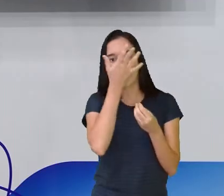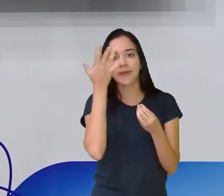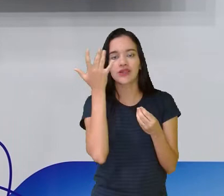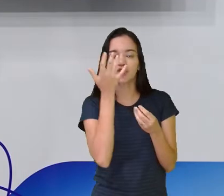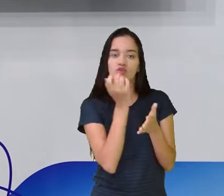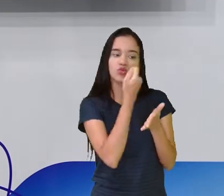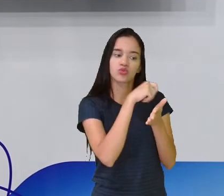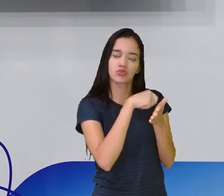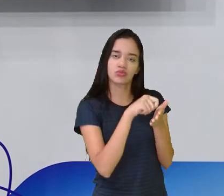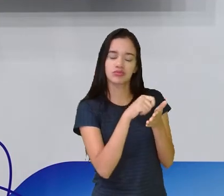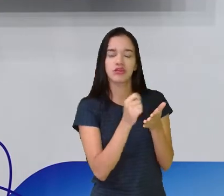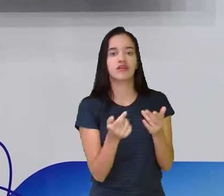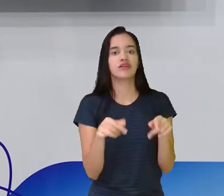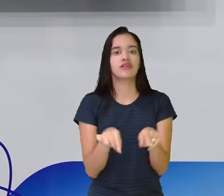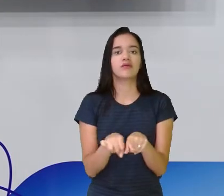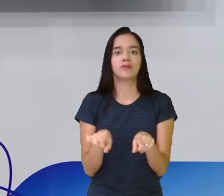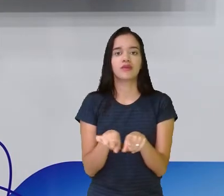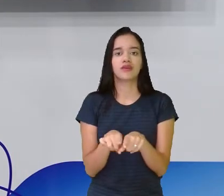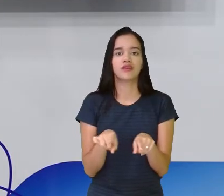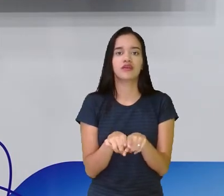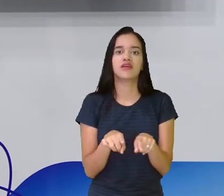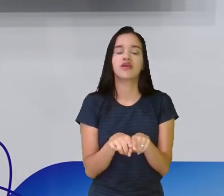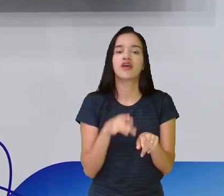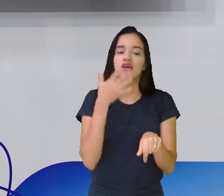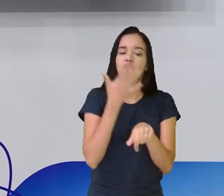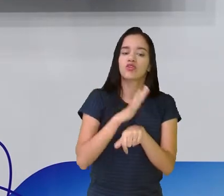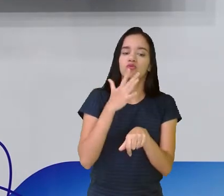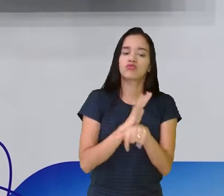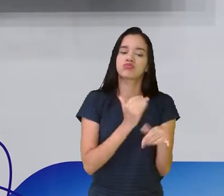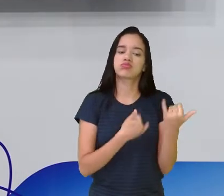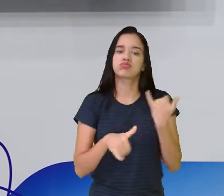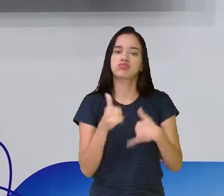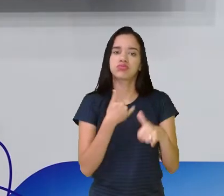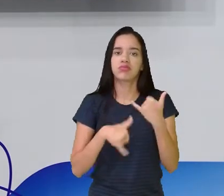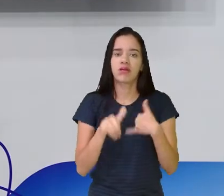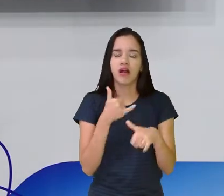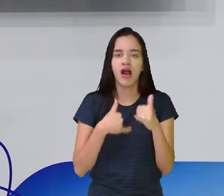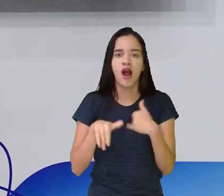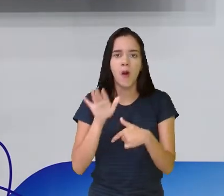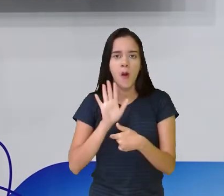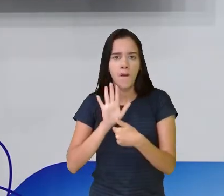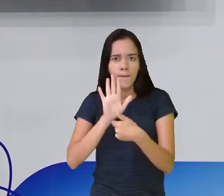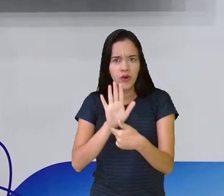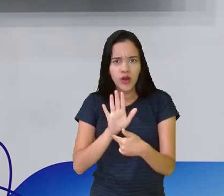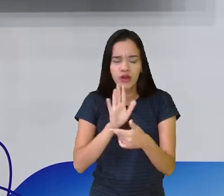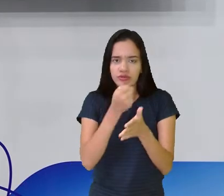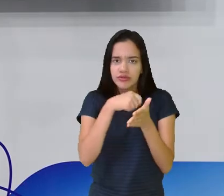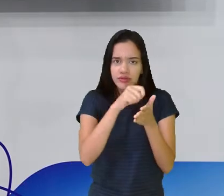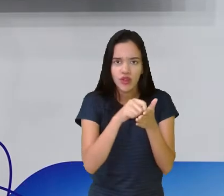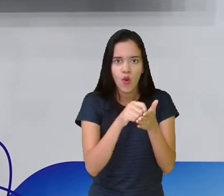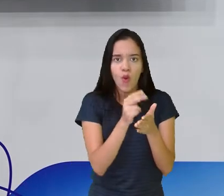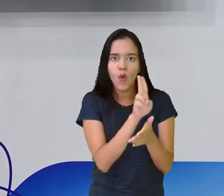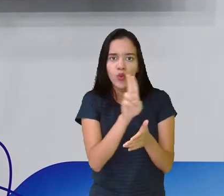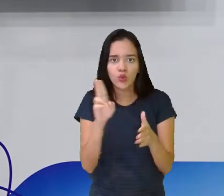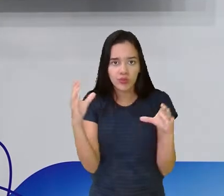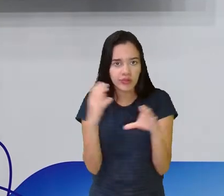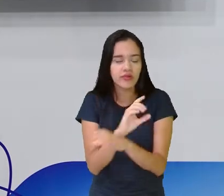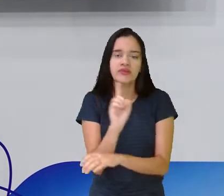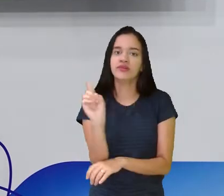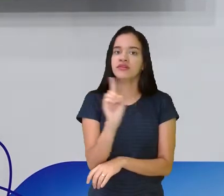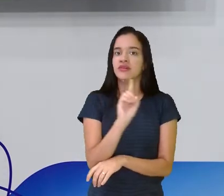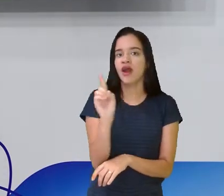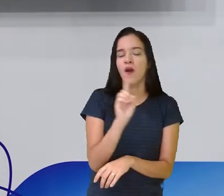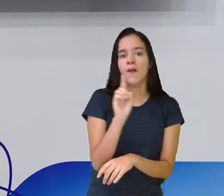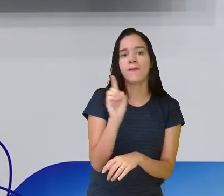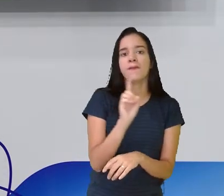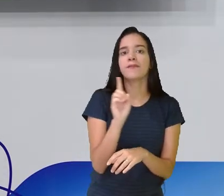esses gases? Quando as pessoas estão fazendo lá suas fórmulas químicas, eles não colocam com um nome como a gente está lendo aqui não, com as palavras. Eles